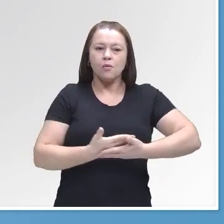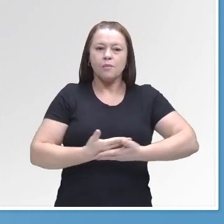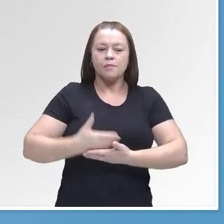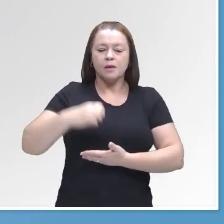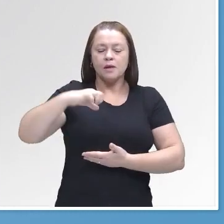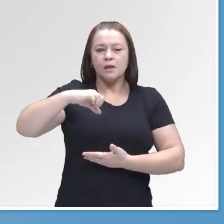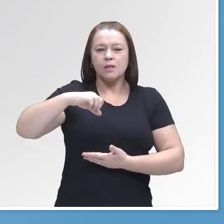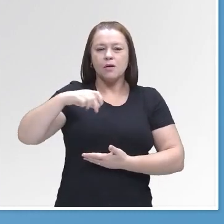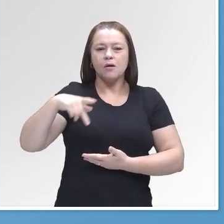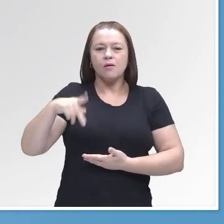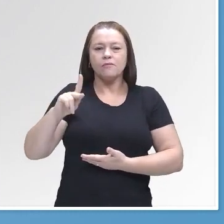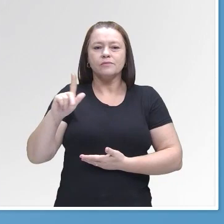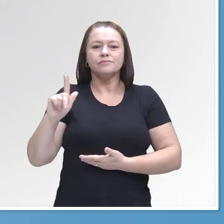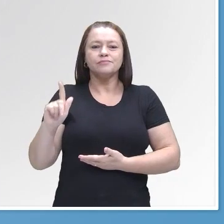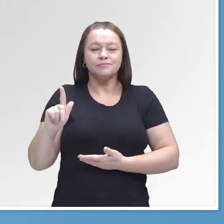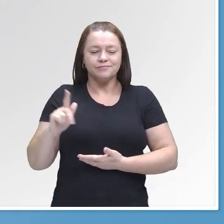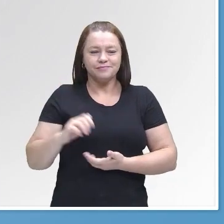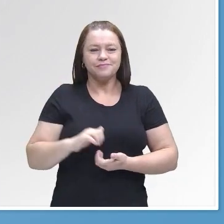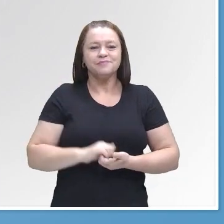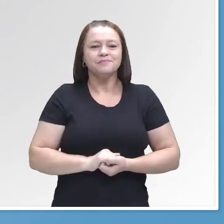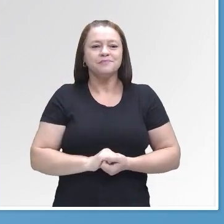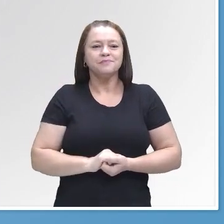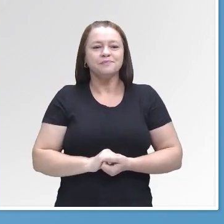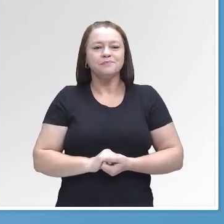9 quilogramas.